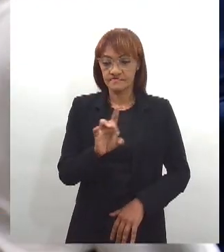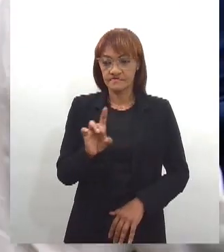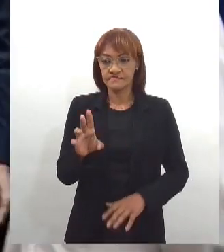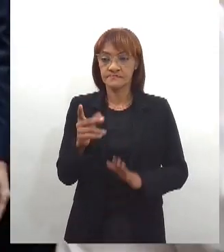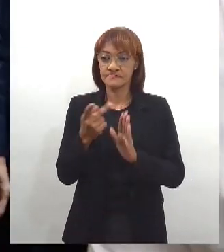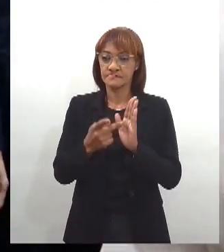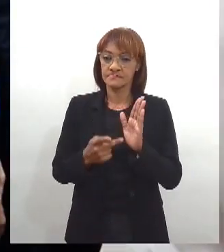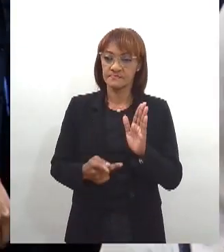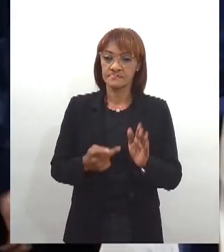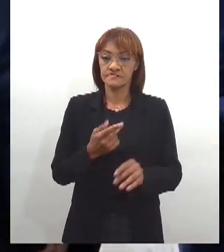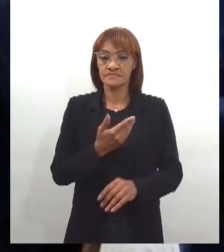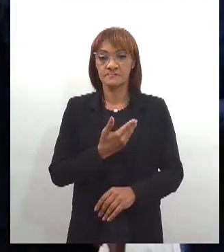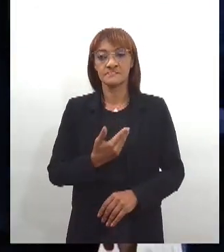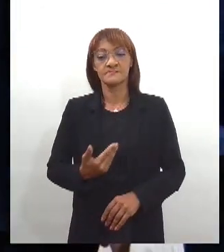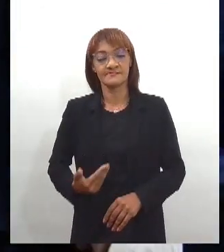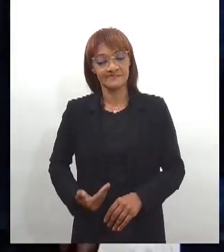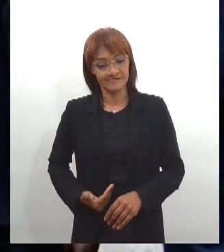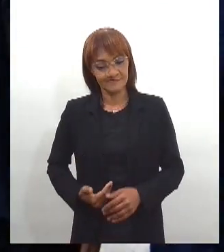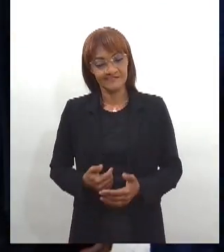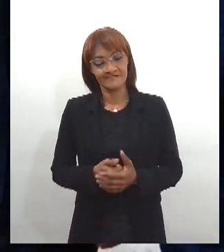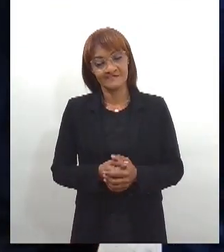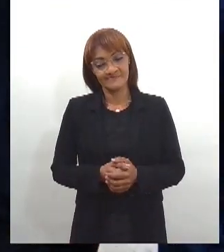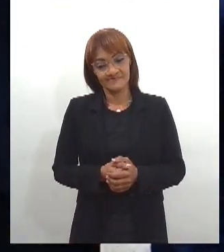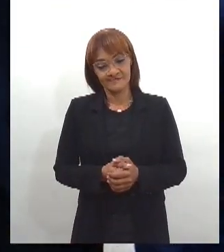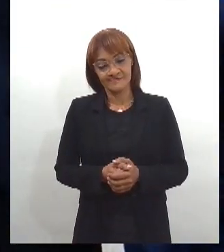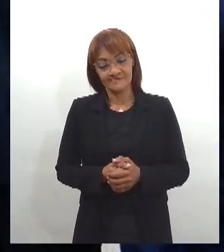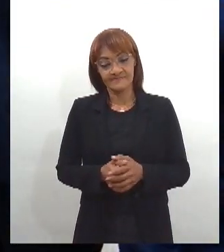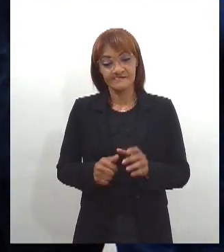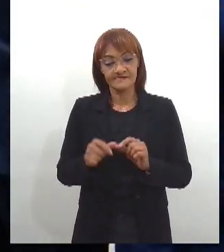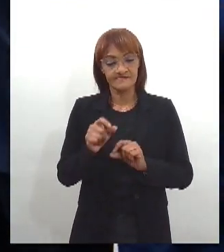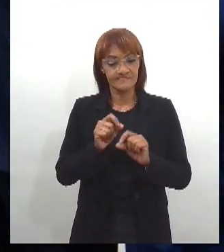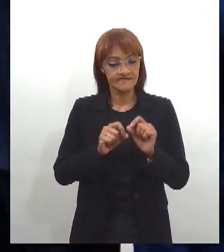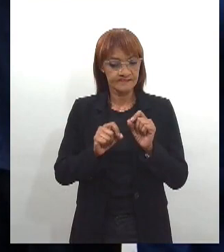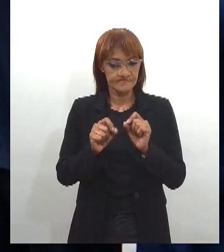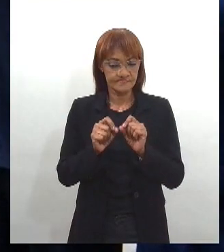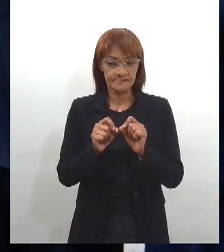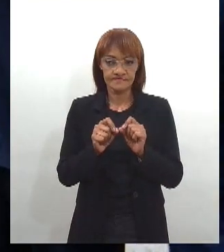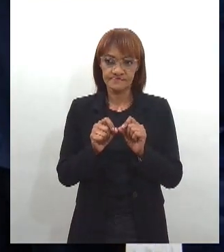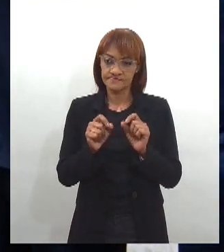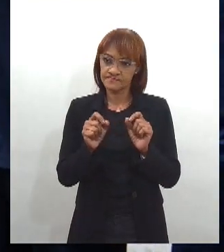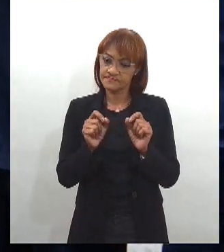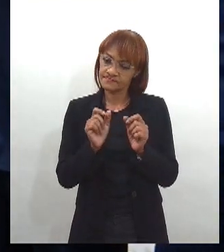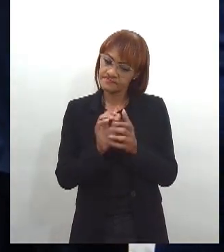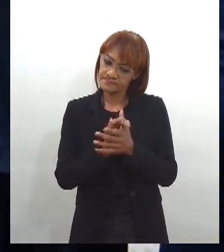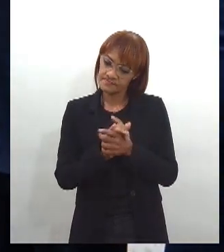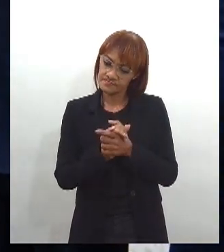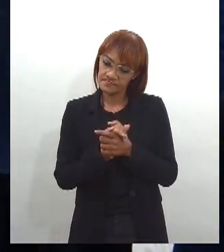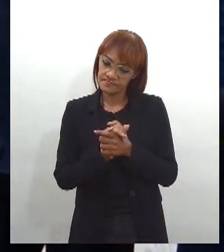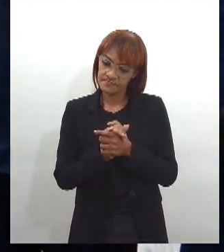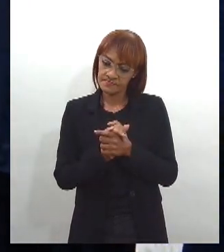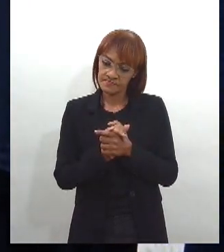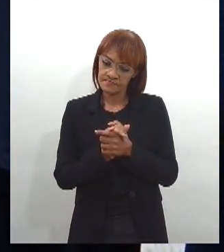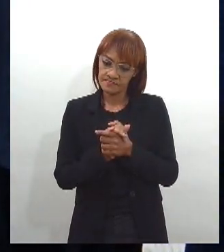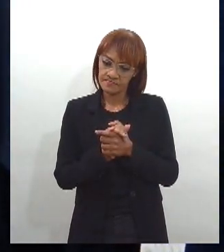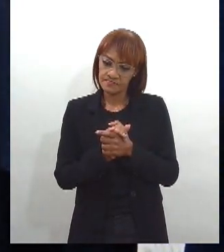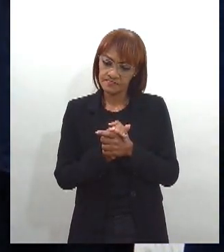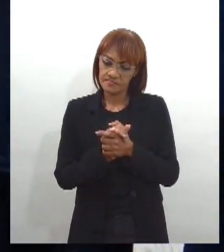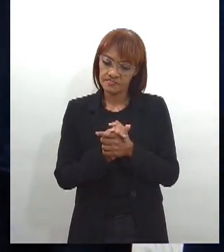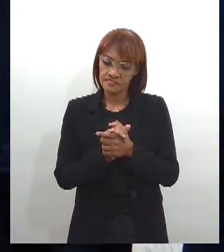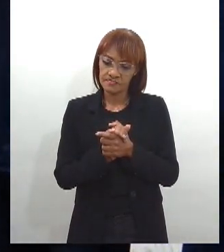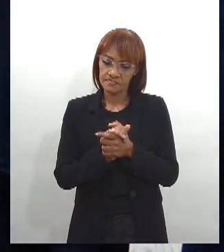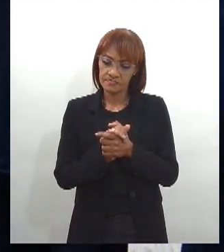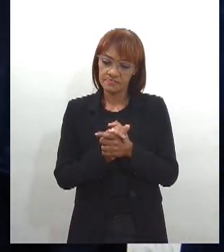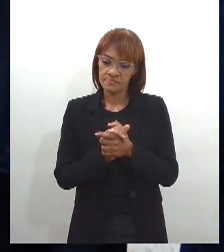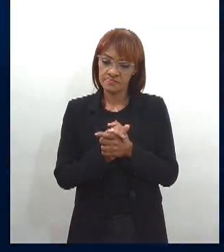analisando, né, minuciosamente. A gente tem uma equipe muito técnica, muito importante, muito competente, para que a gente possa dar melhorar a